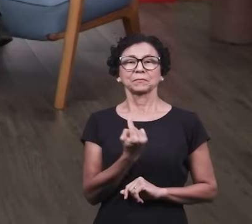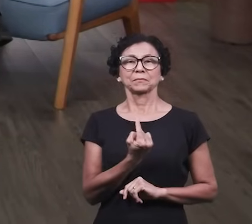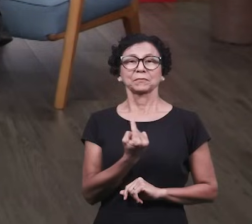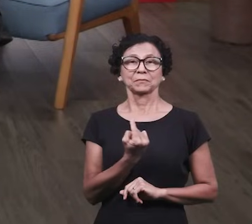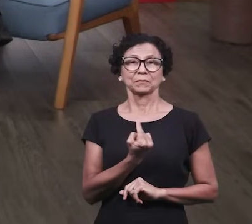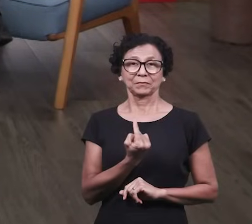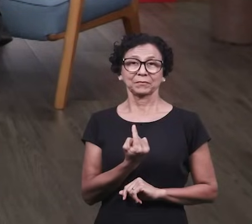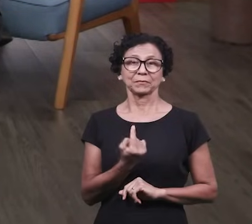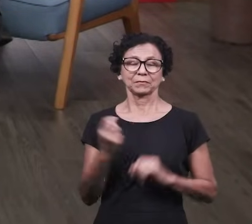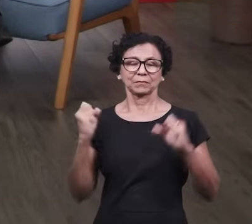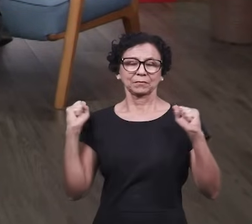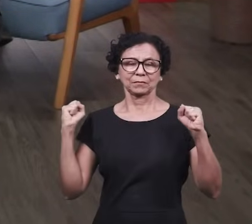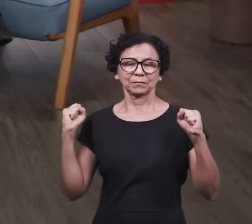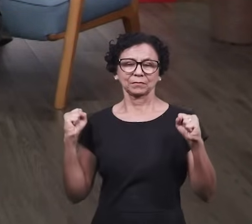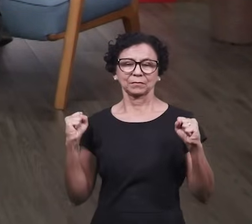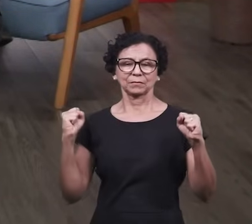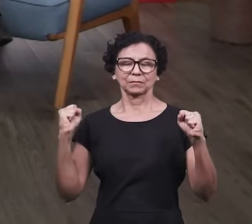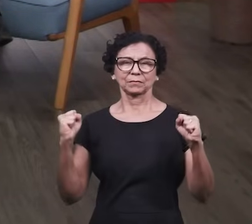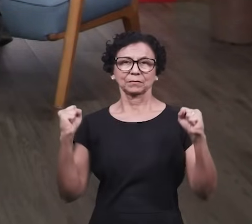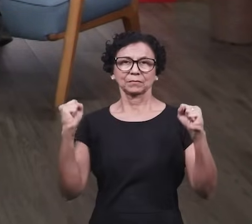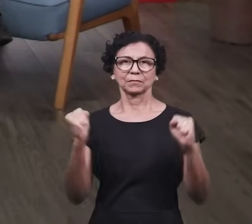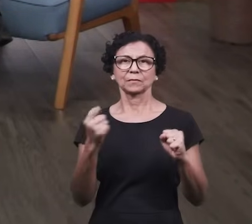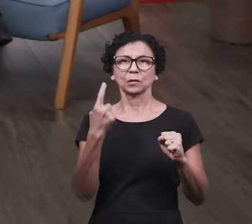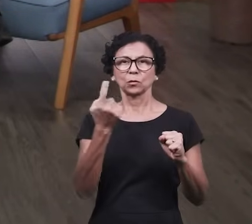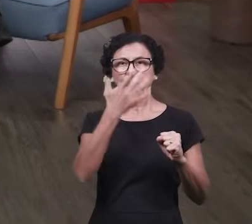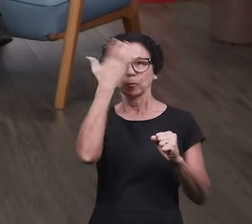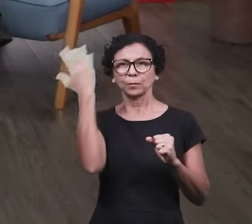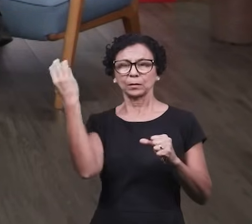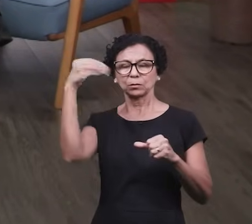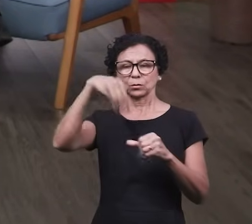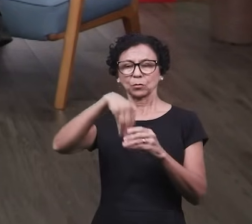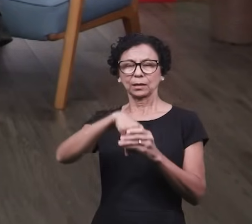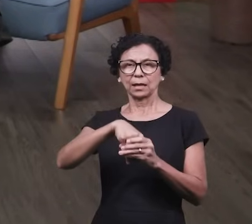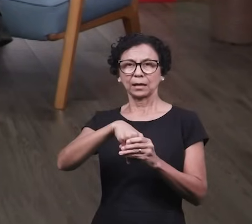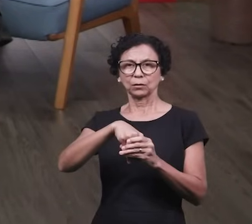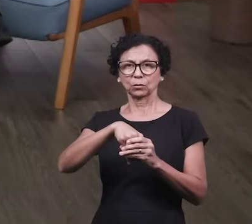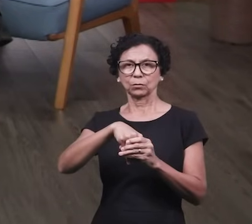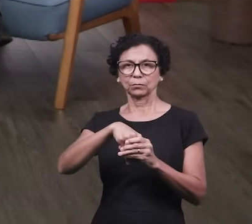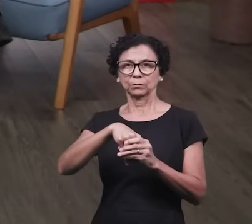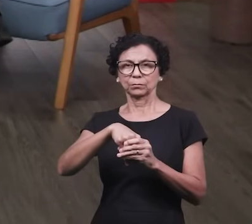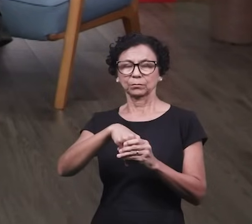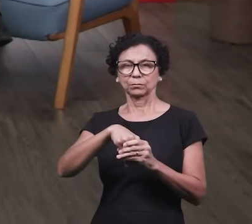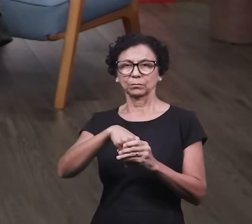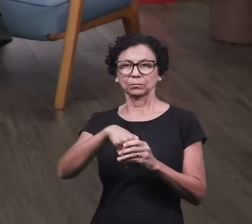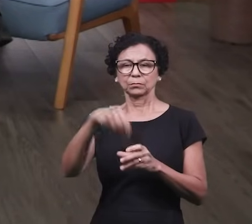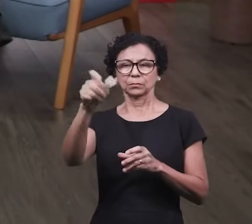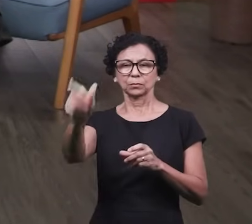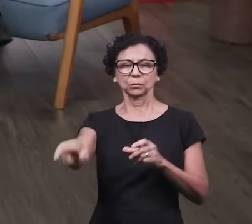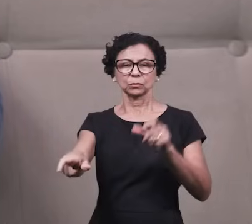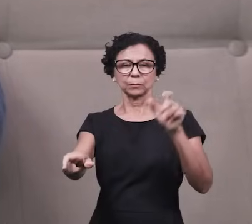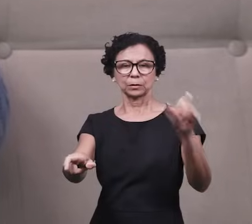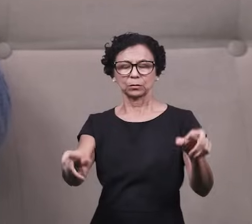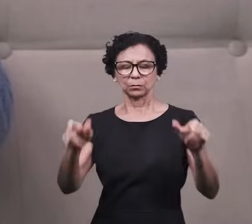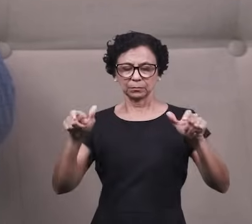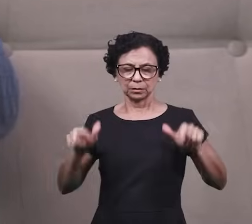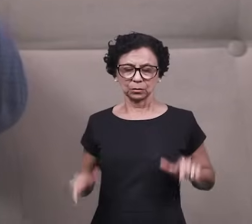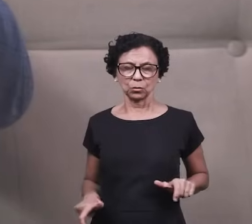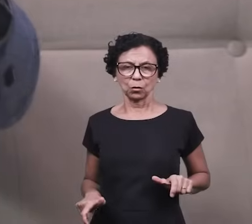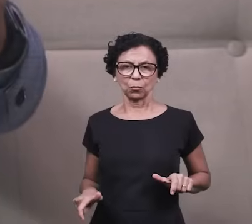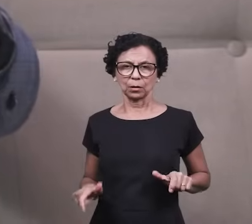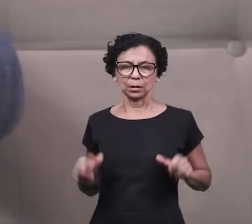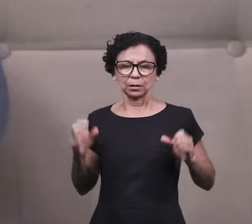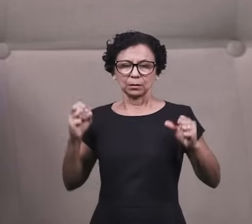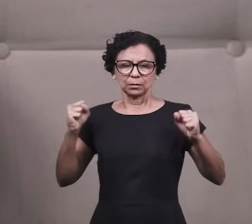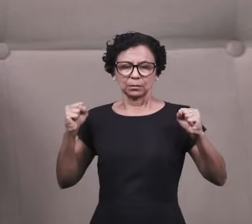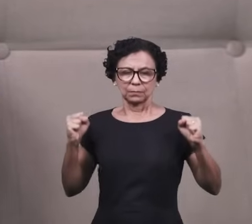Então, a salvação, ela é individual. Salomão, naquilo que ele não pecou, ele é